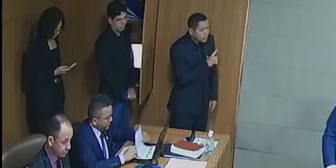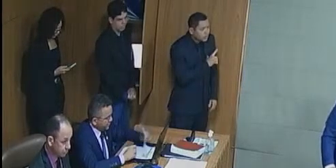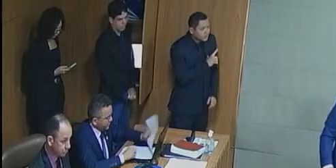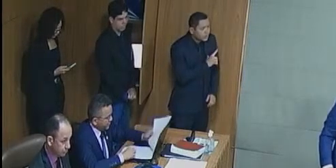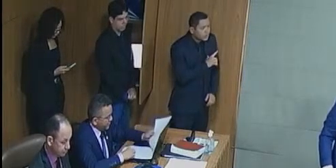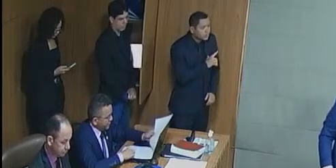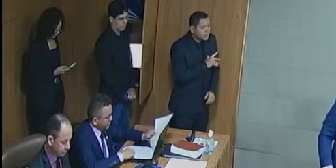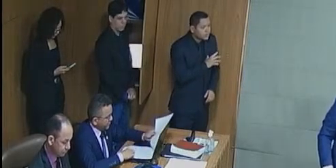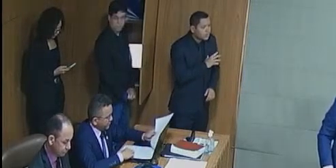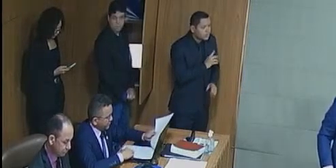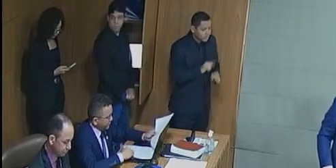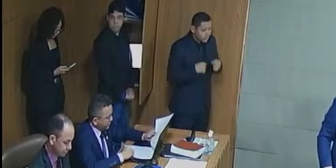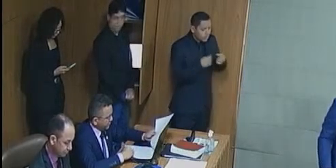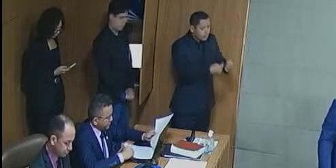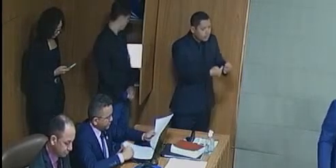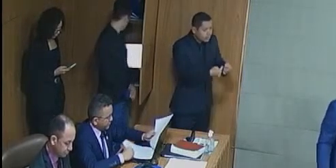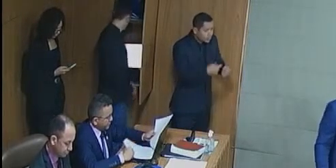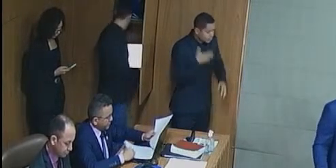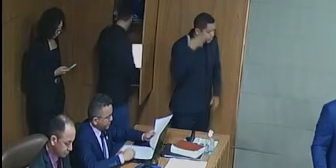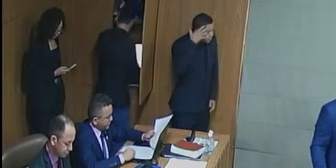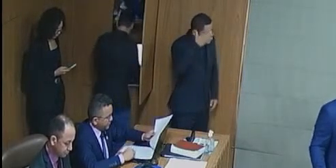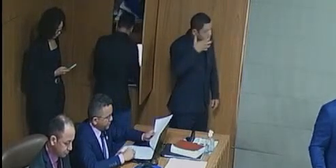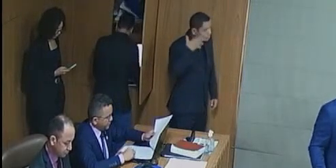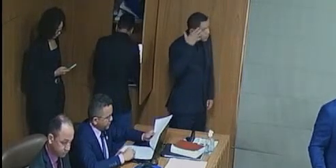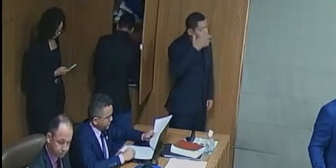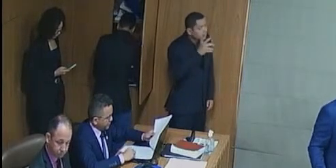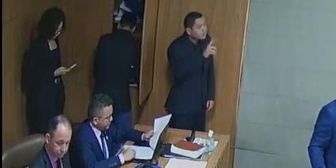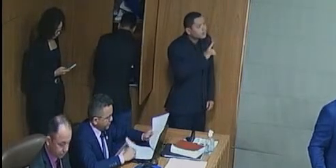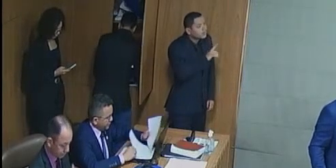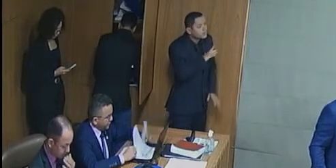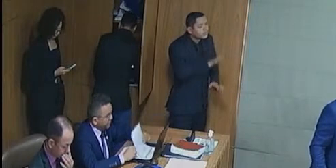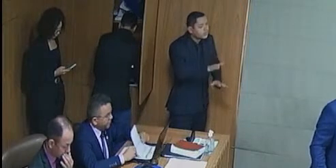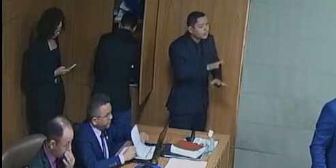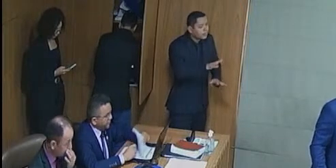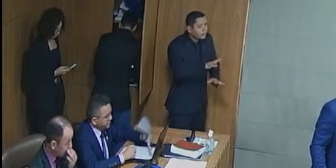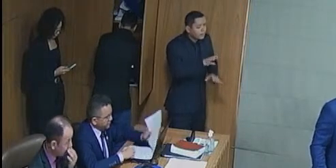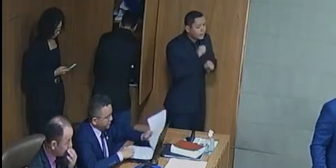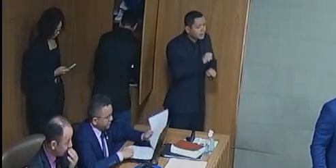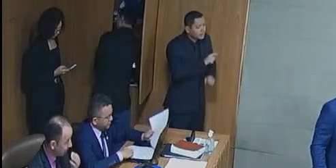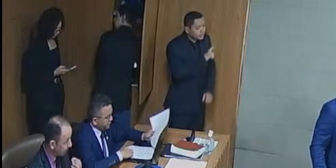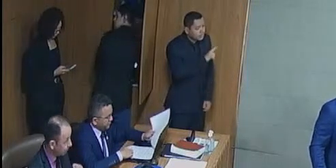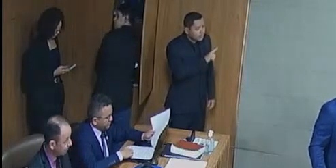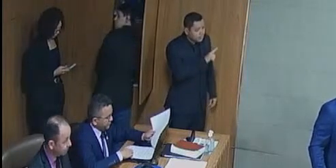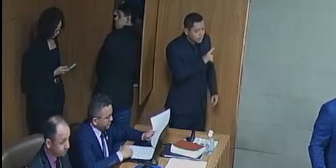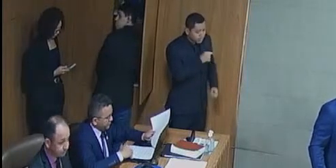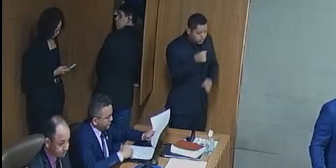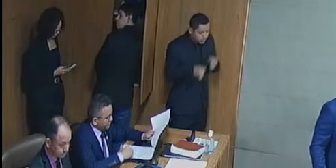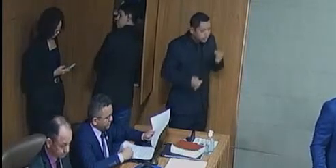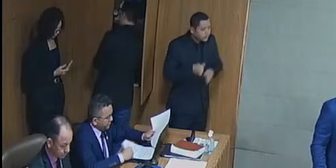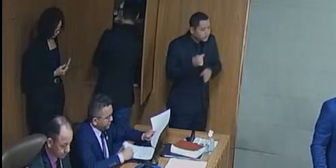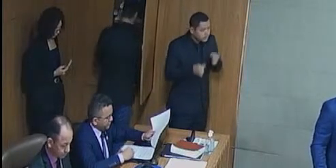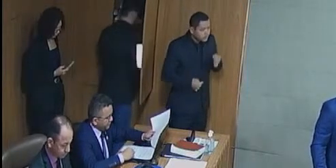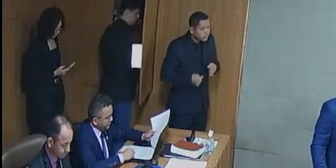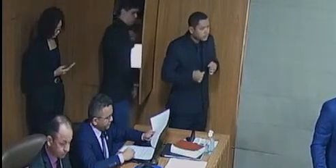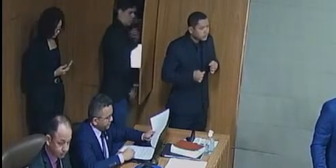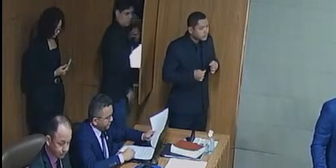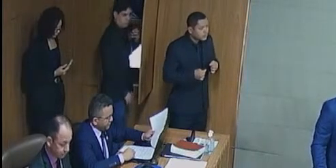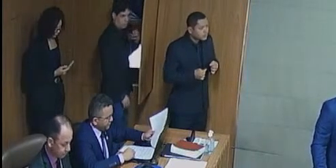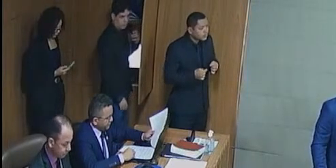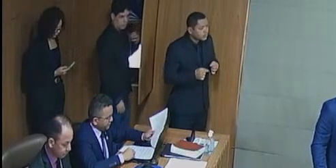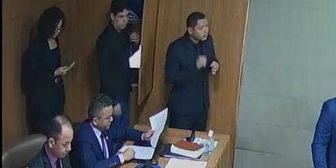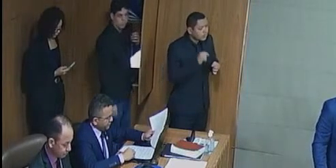desta fala traremos as consequências políticas e movimentos políticos que orora